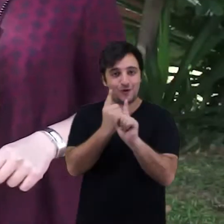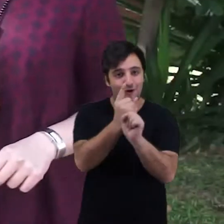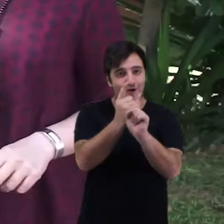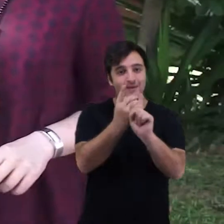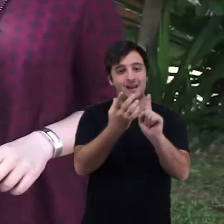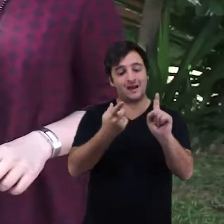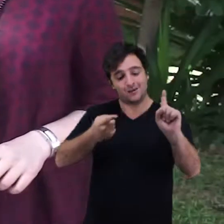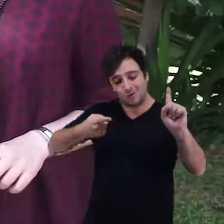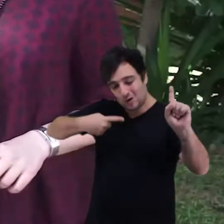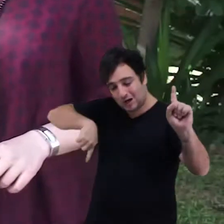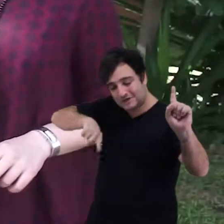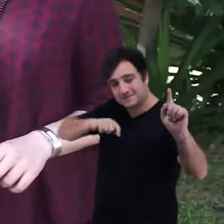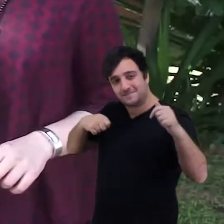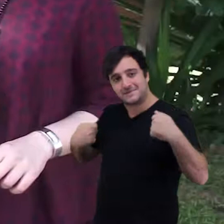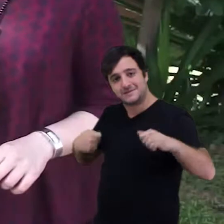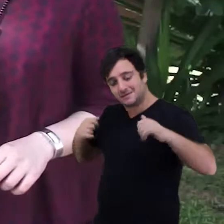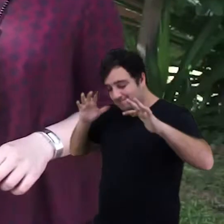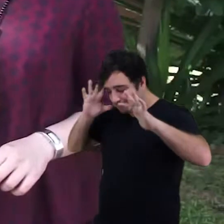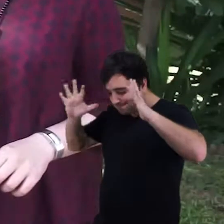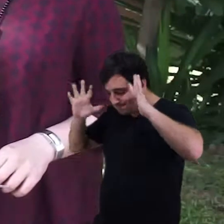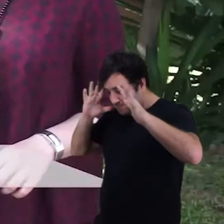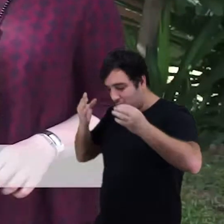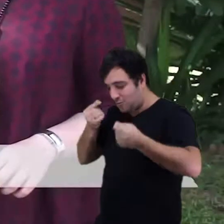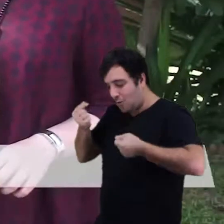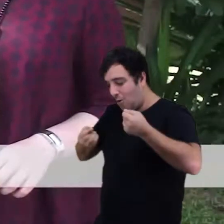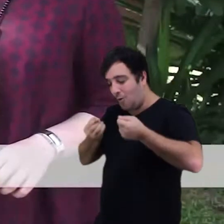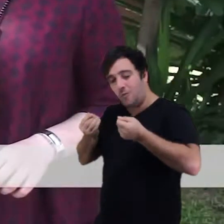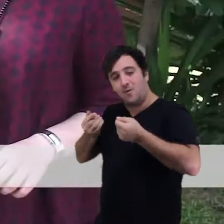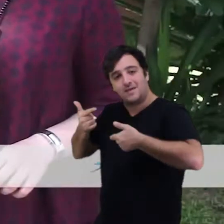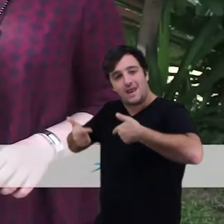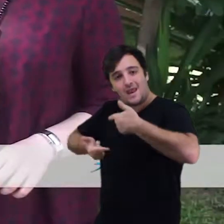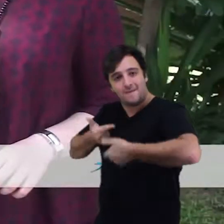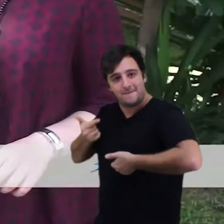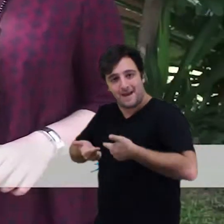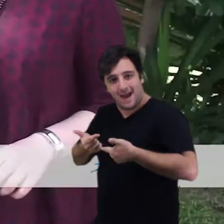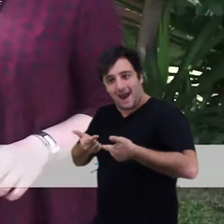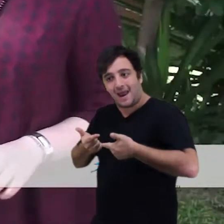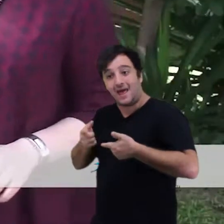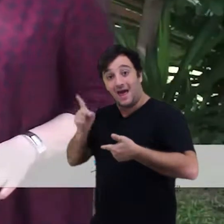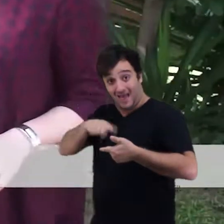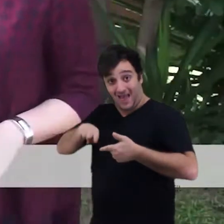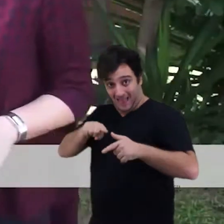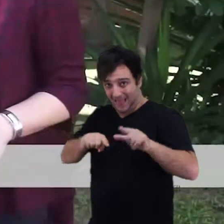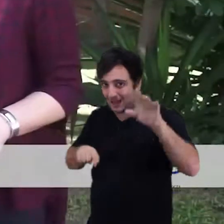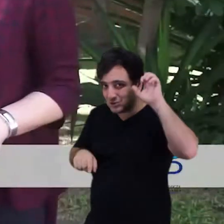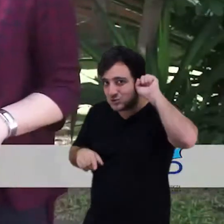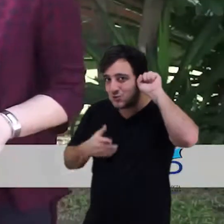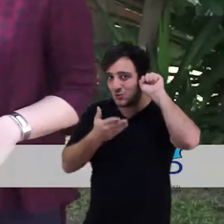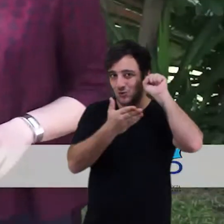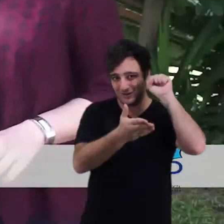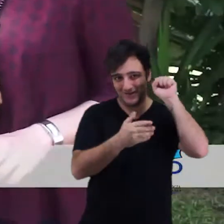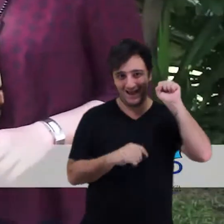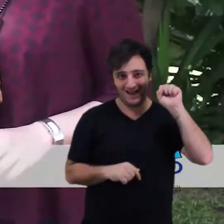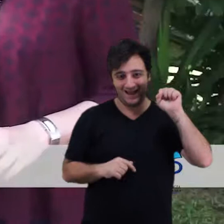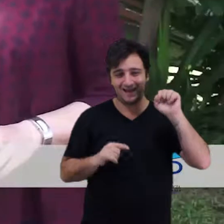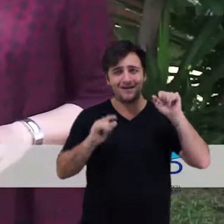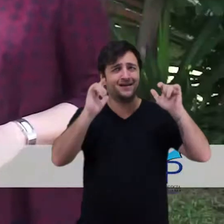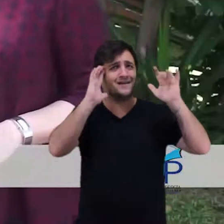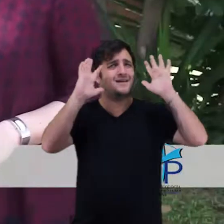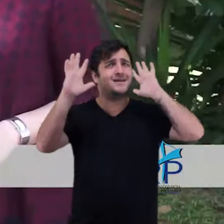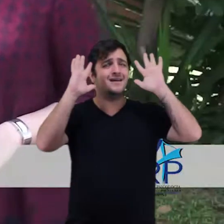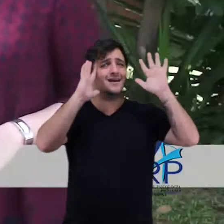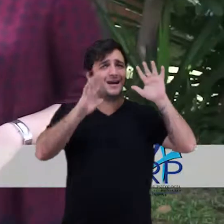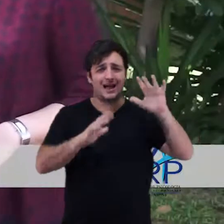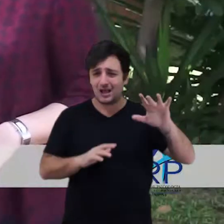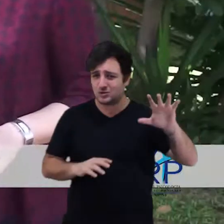nos vários contextos de trabalho e de atuação. A gente parte de um trabalho que ele é clínico, então muito pautado na questão da